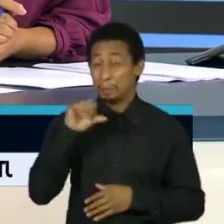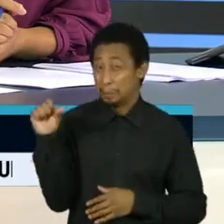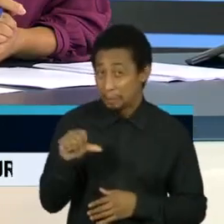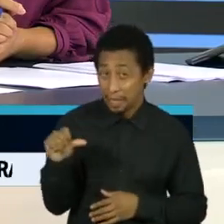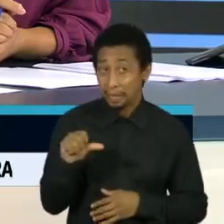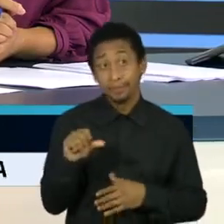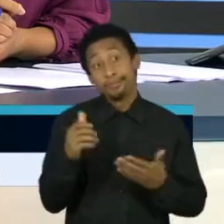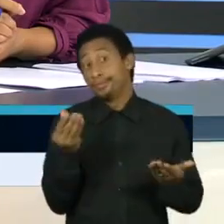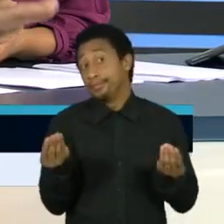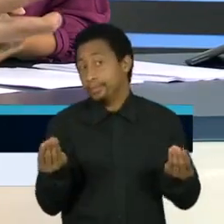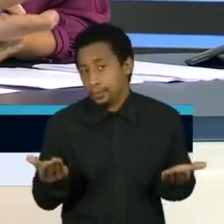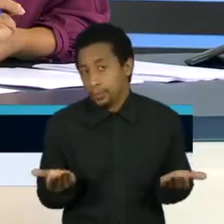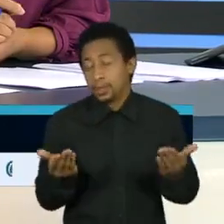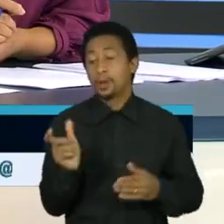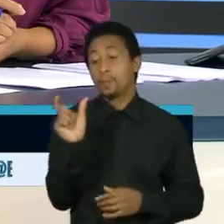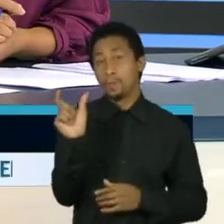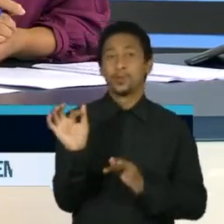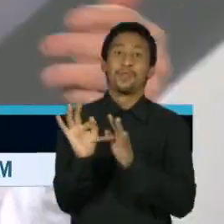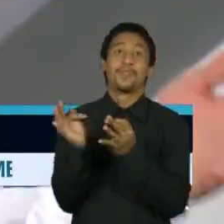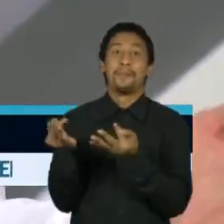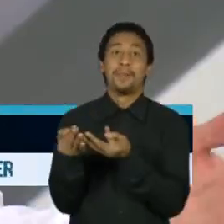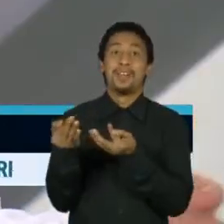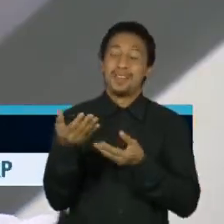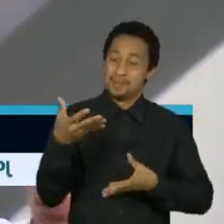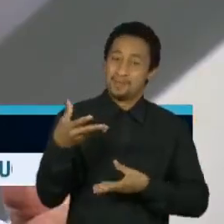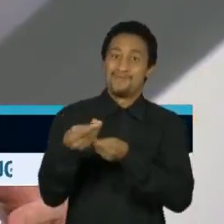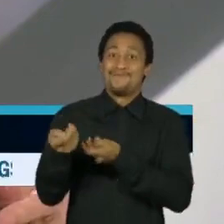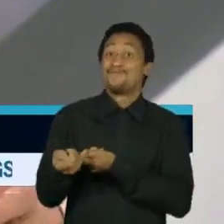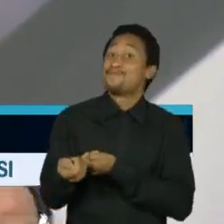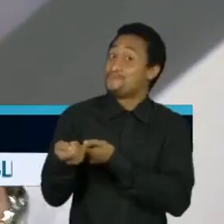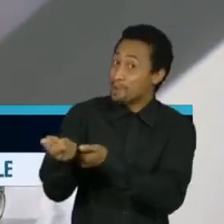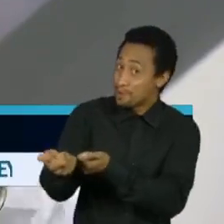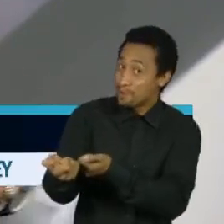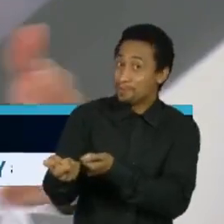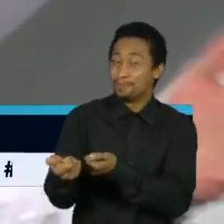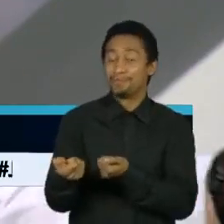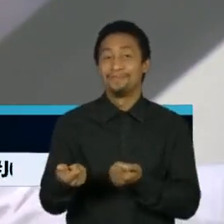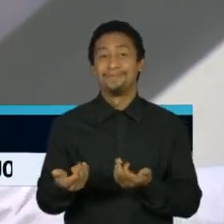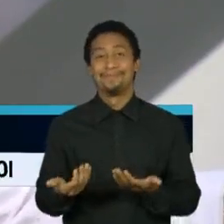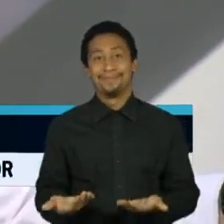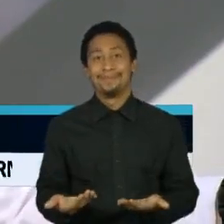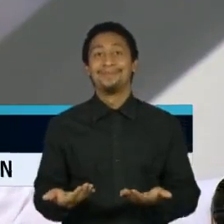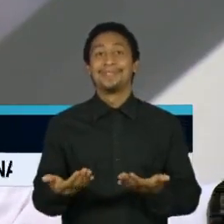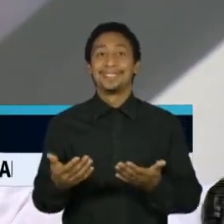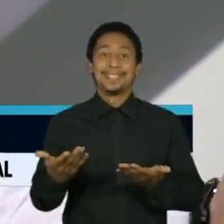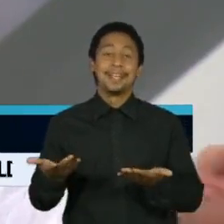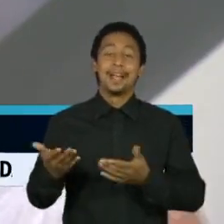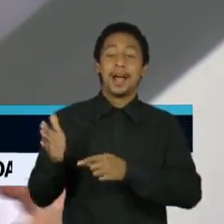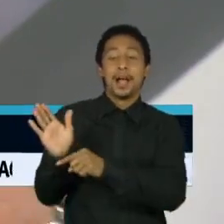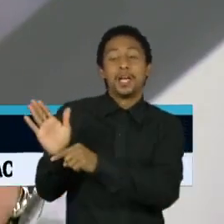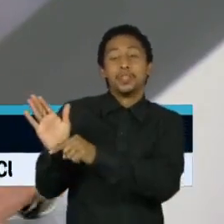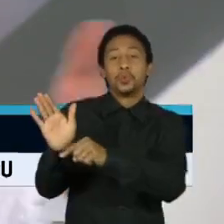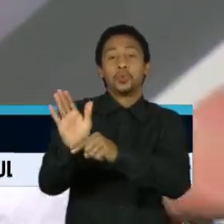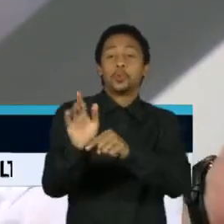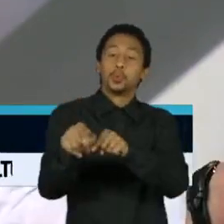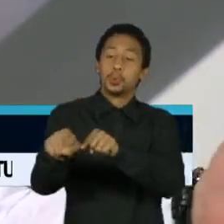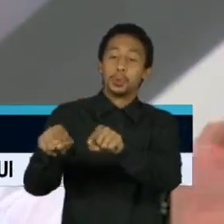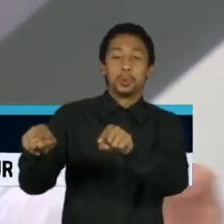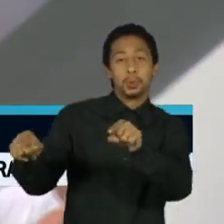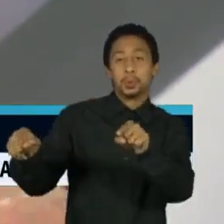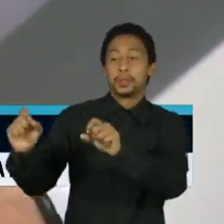o Bolsa Família turbinado, é esse monte de favores para a indústria,